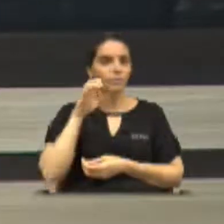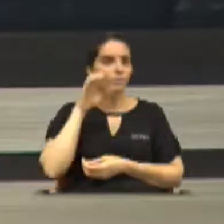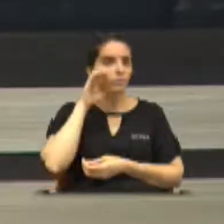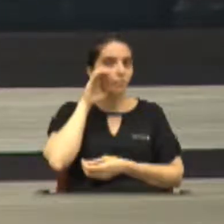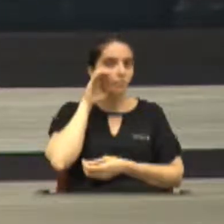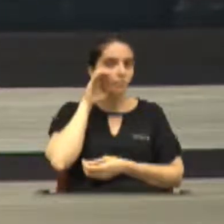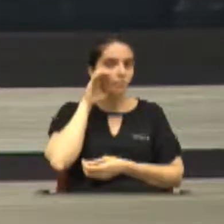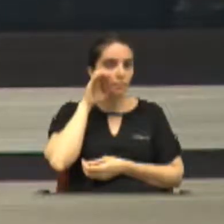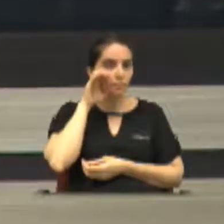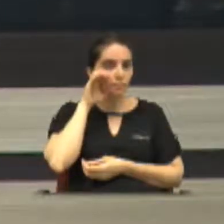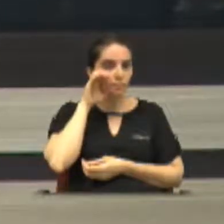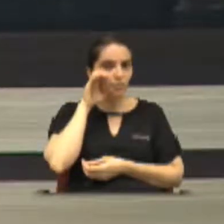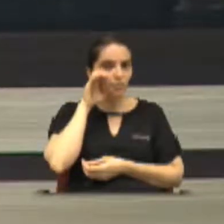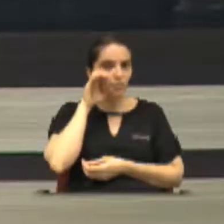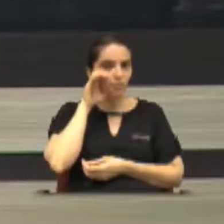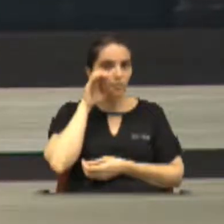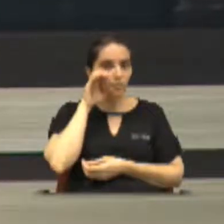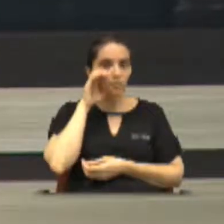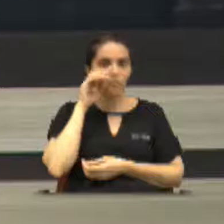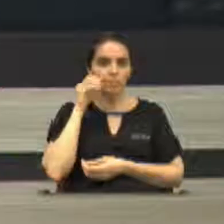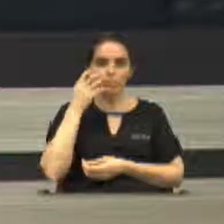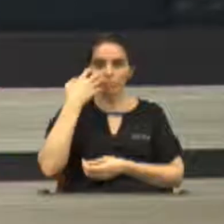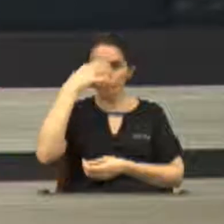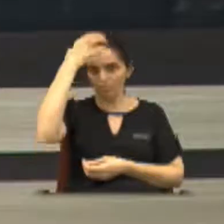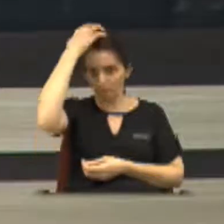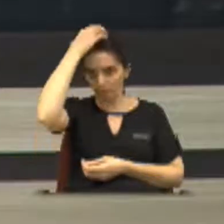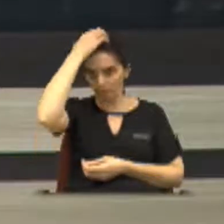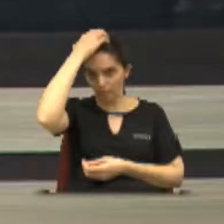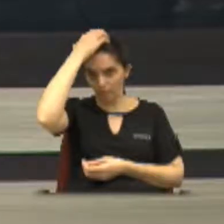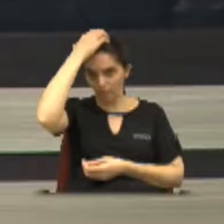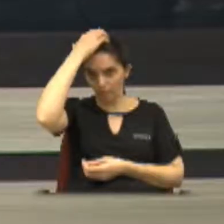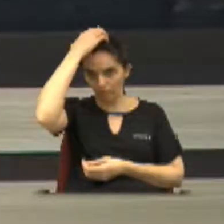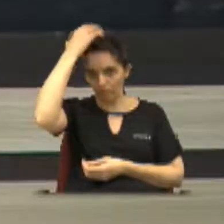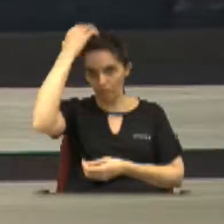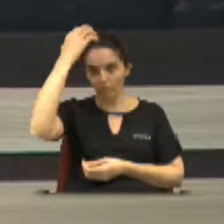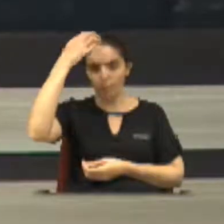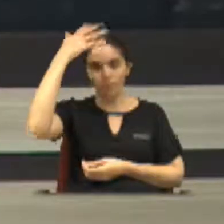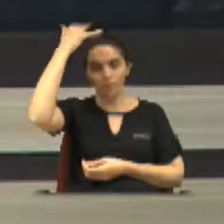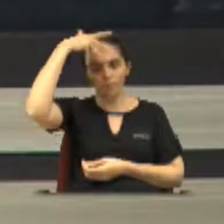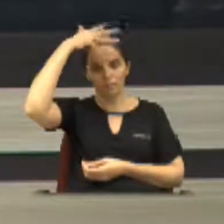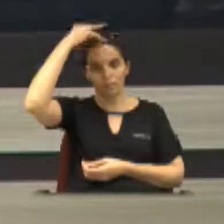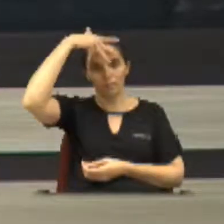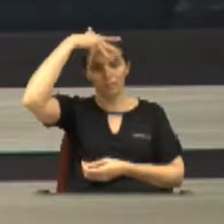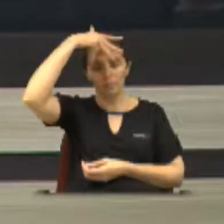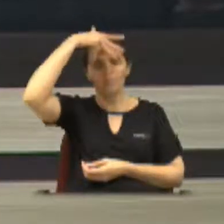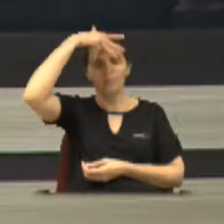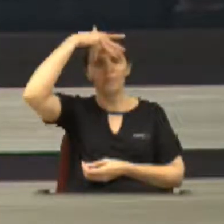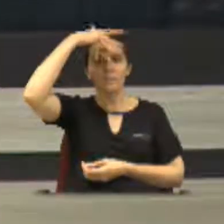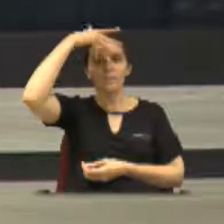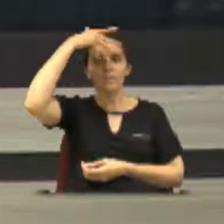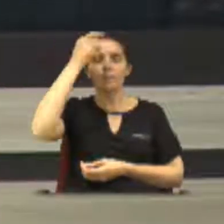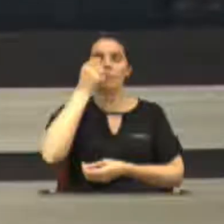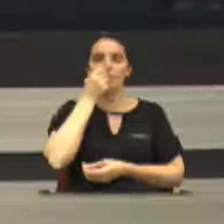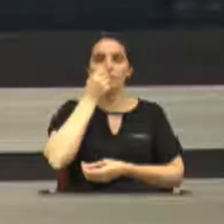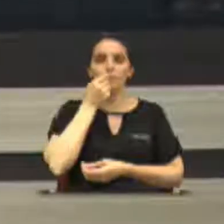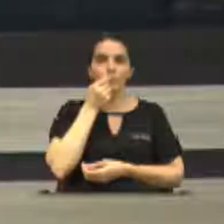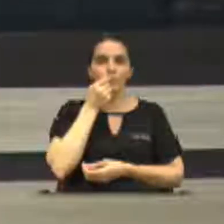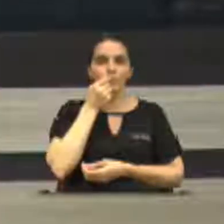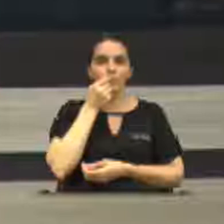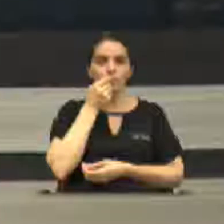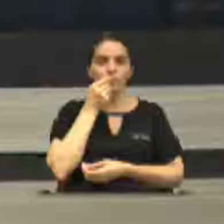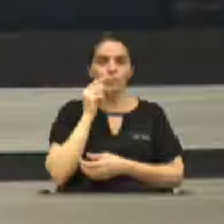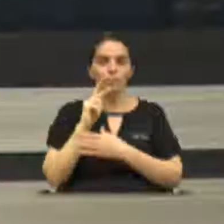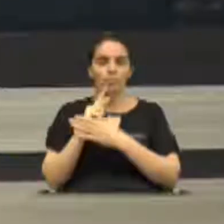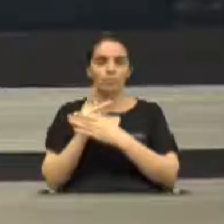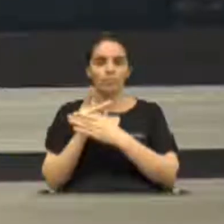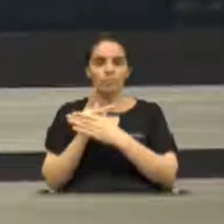Berbit Dutra, vereador Darcy Reis de Souza, vereadora Érica Cristina Tanquimoia, vereador Estevão Nogueira, vereador Helder Lúcio